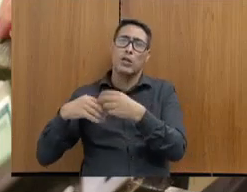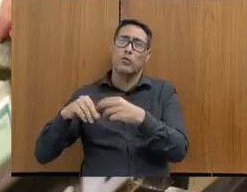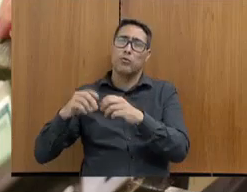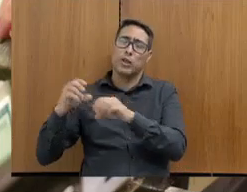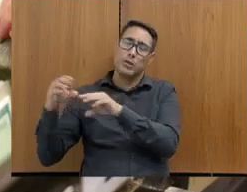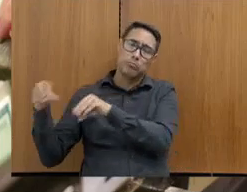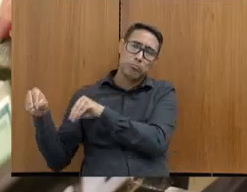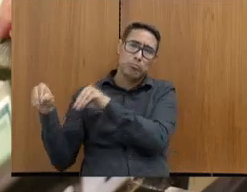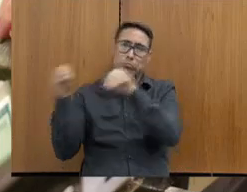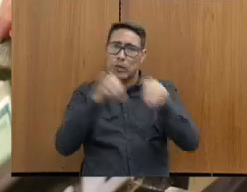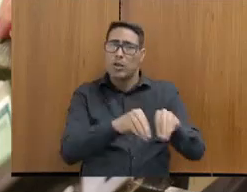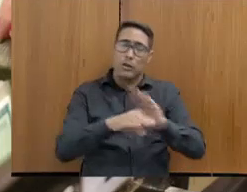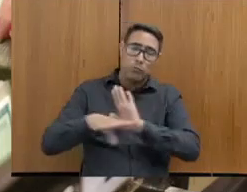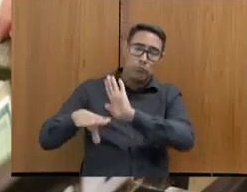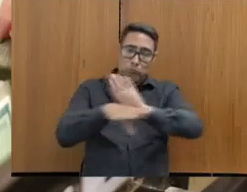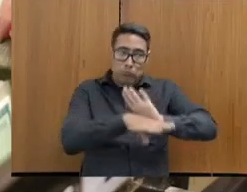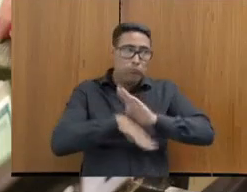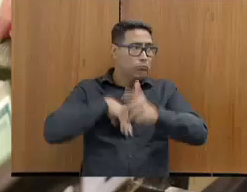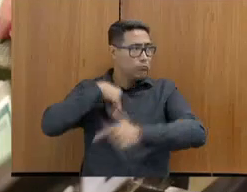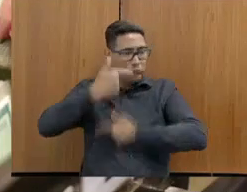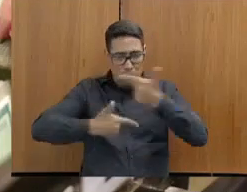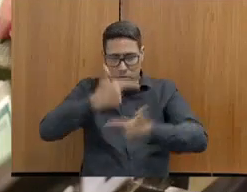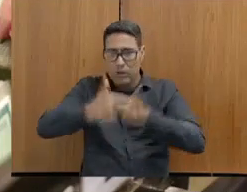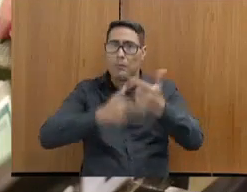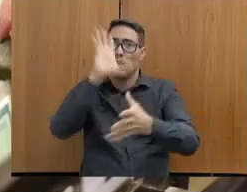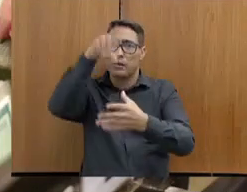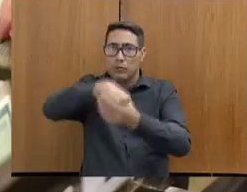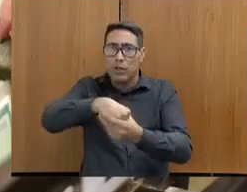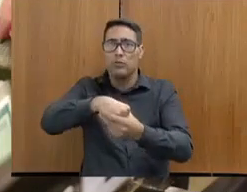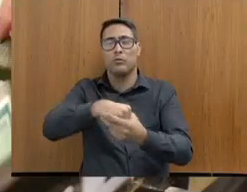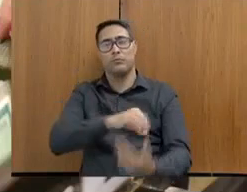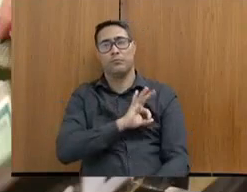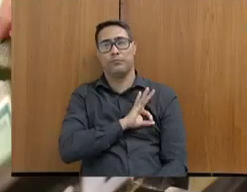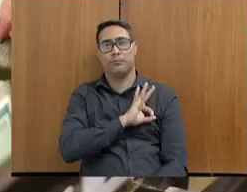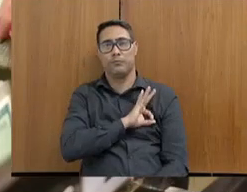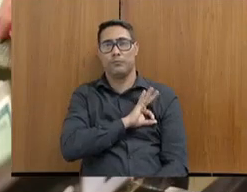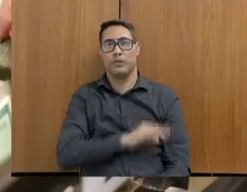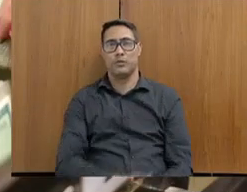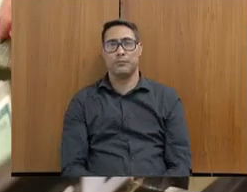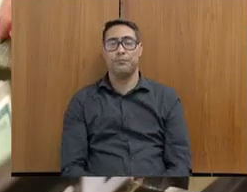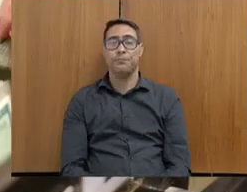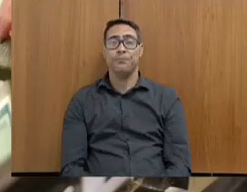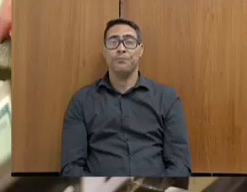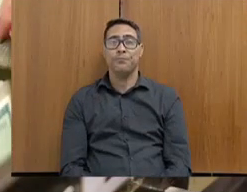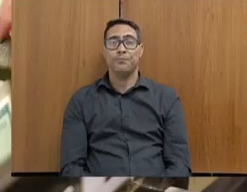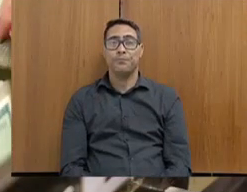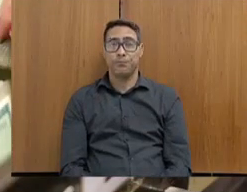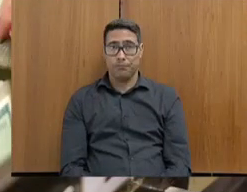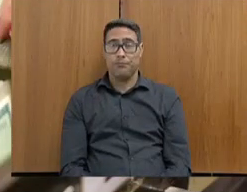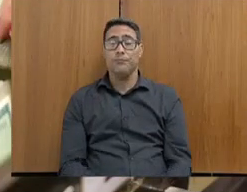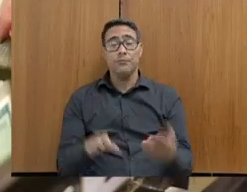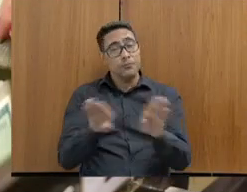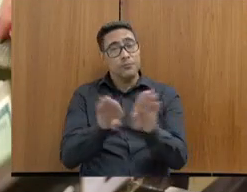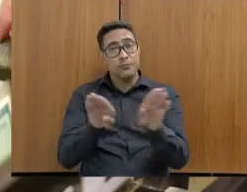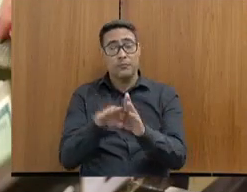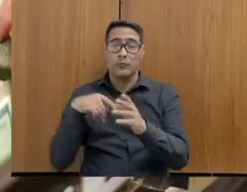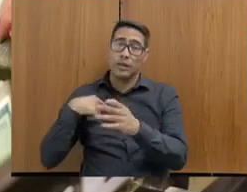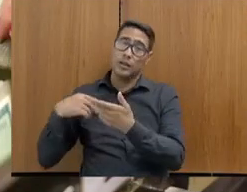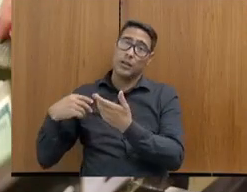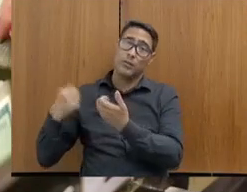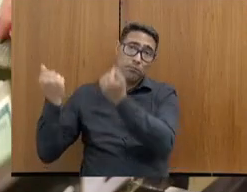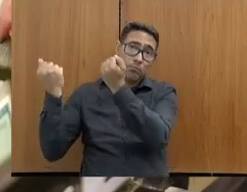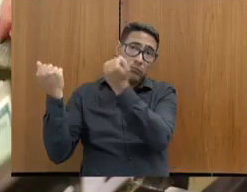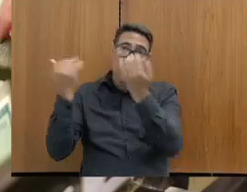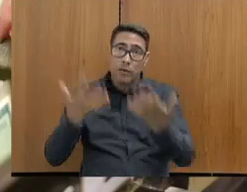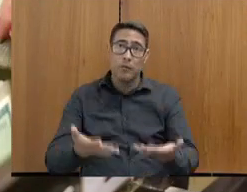nos trabalhos nas unidades policiais então aqui né a gente eu gostaria de destacar a redação